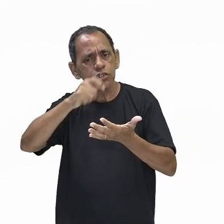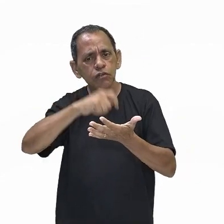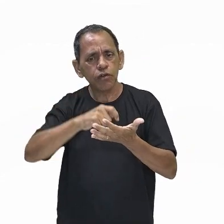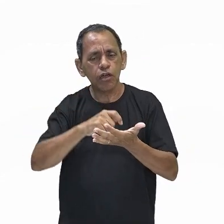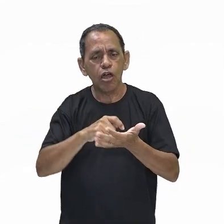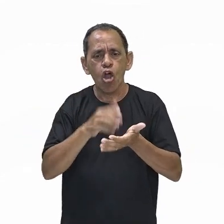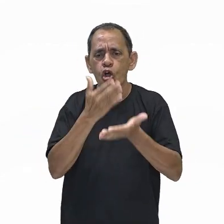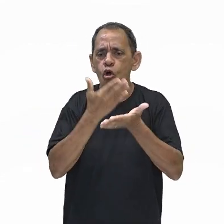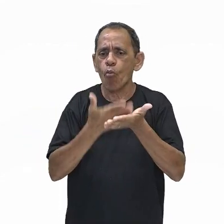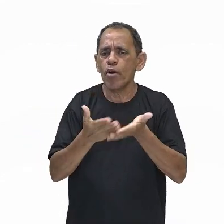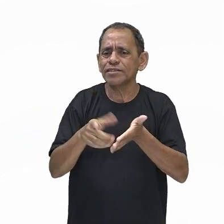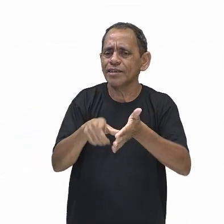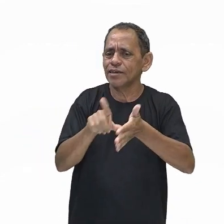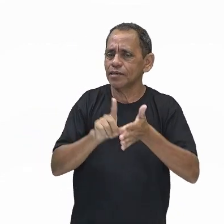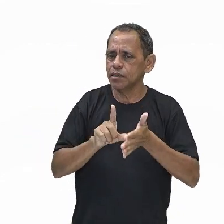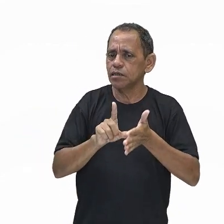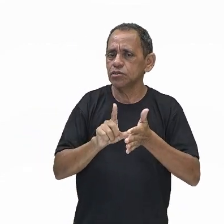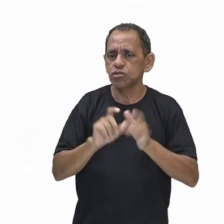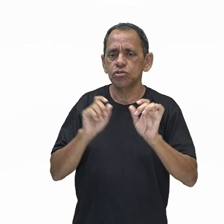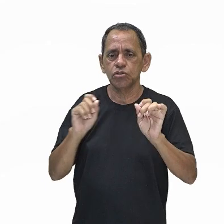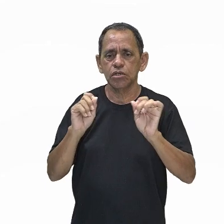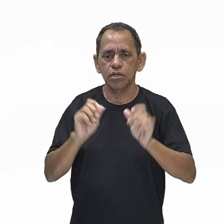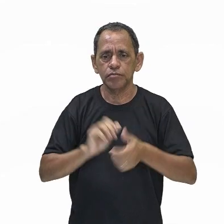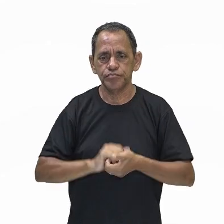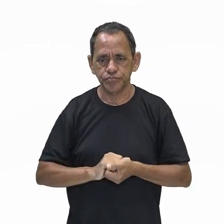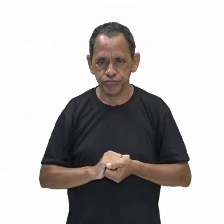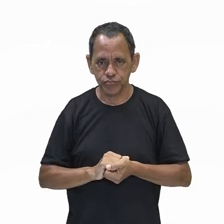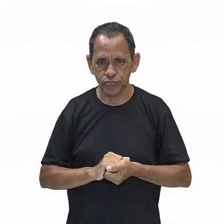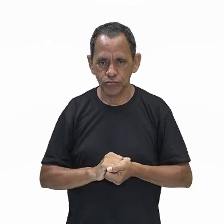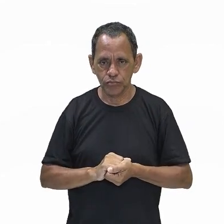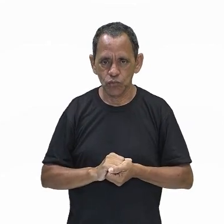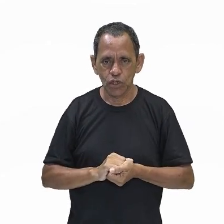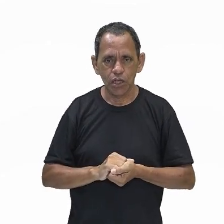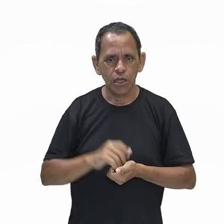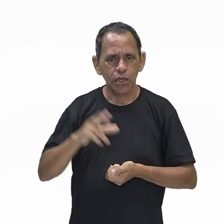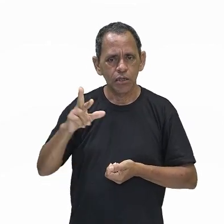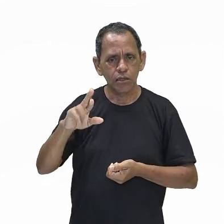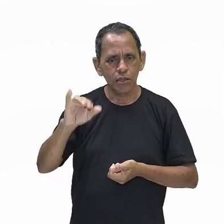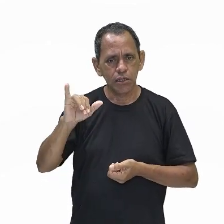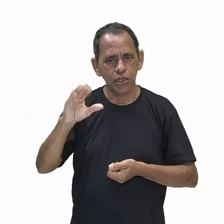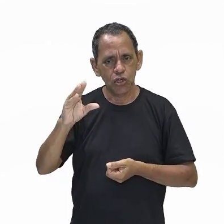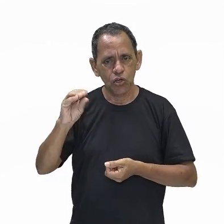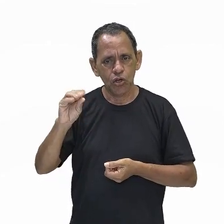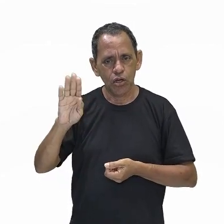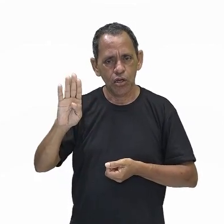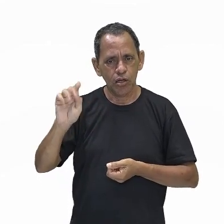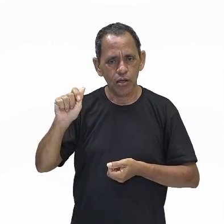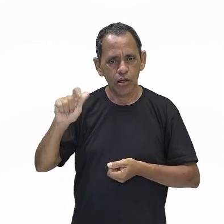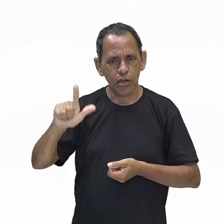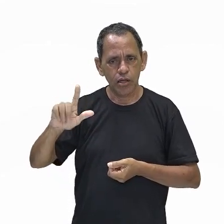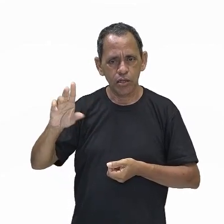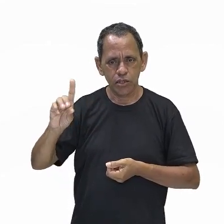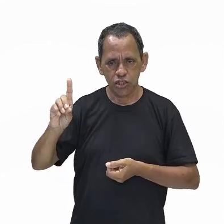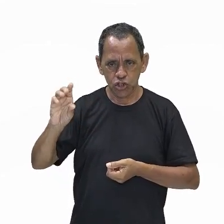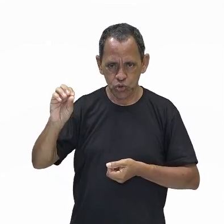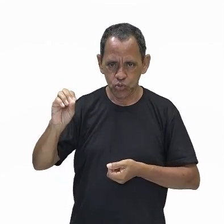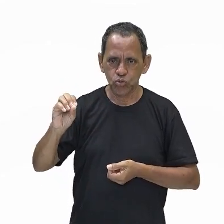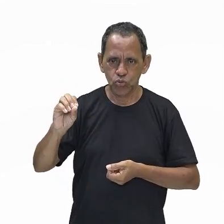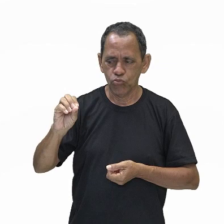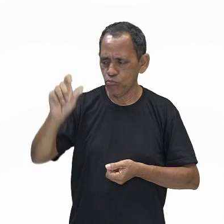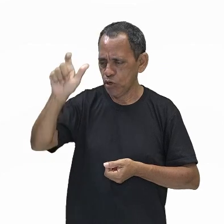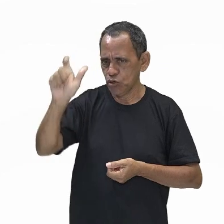Antes de começar isso, só lembrando assim, que quando o Riobaldo, ele vai morar com o tio porque ele perde os pais, né? Aí